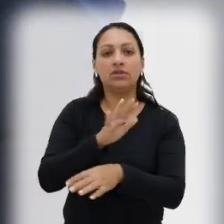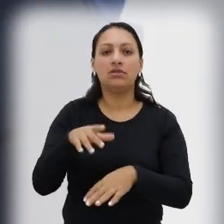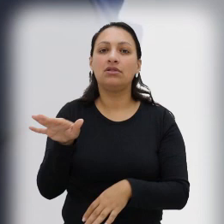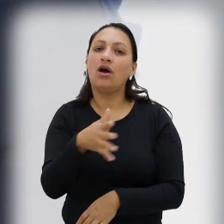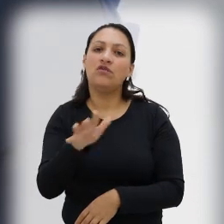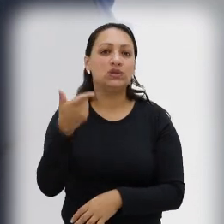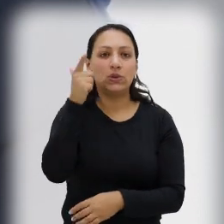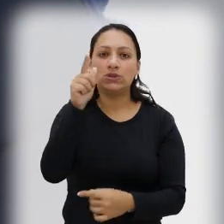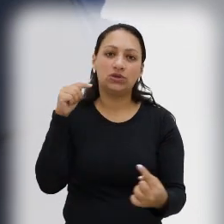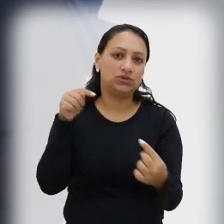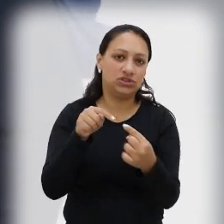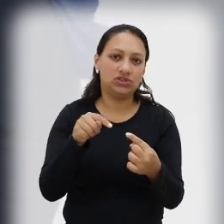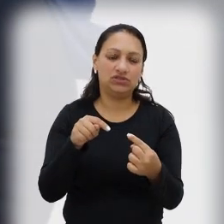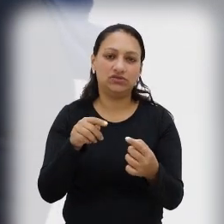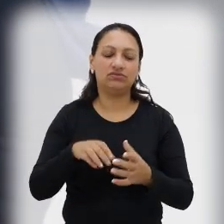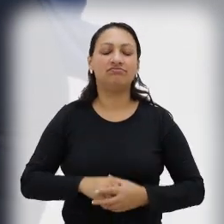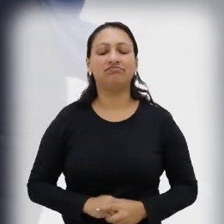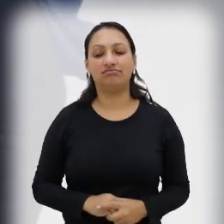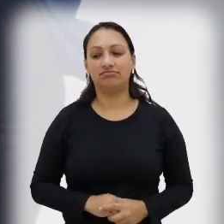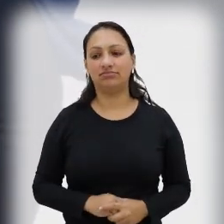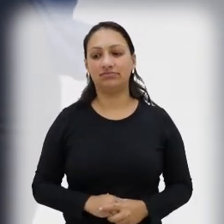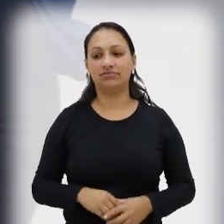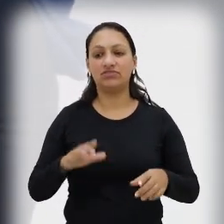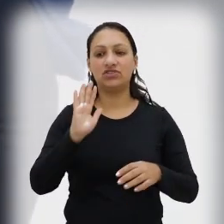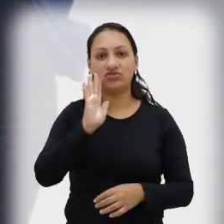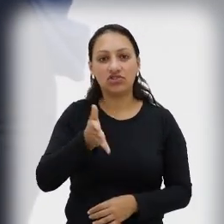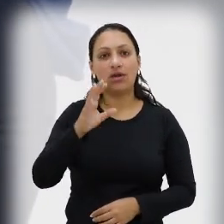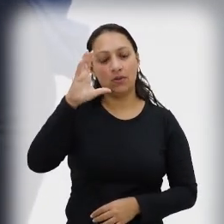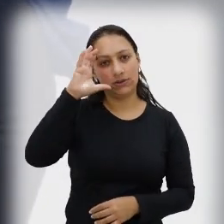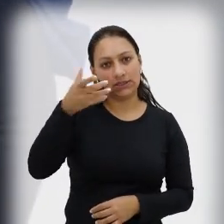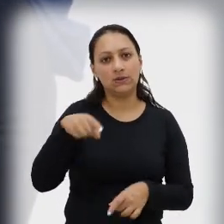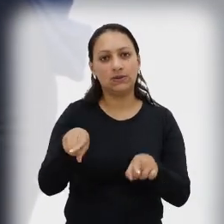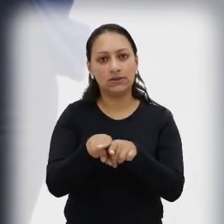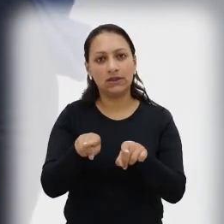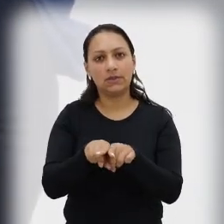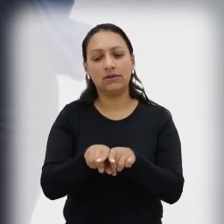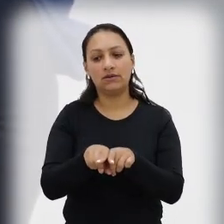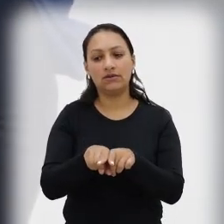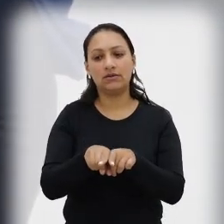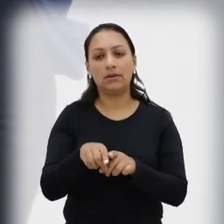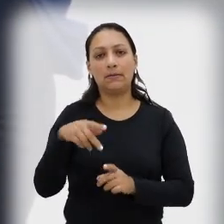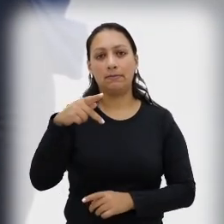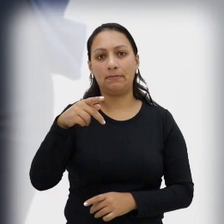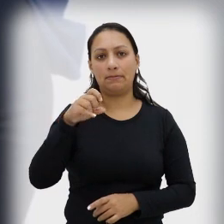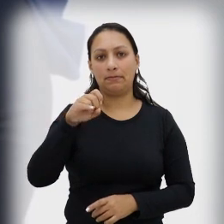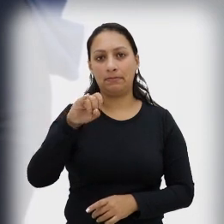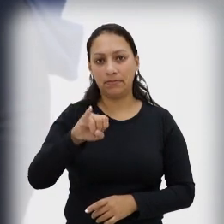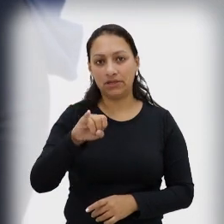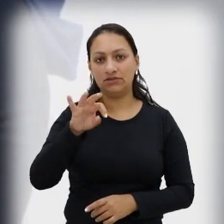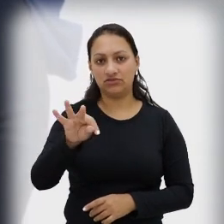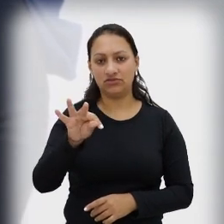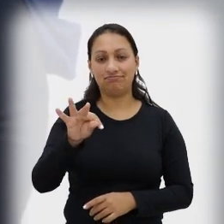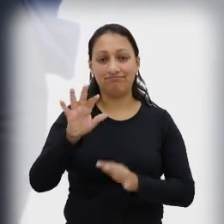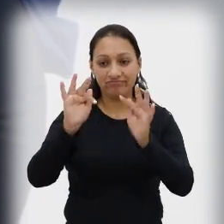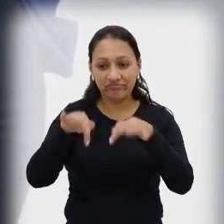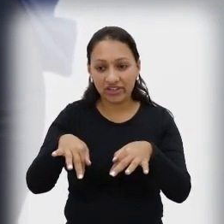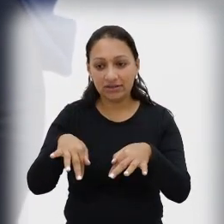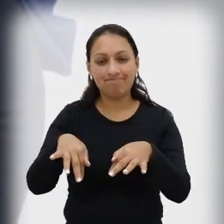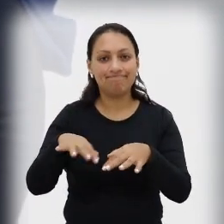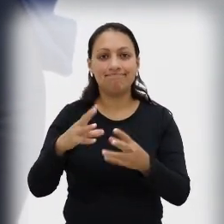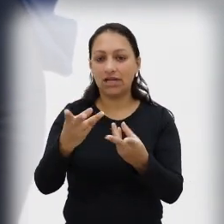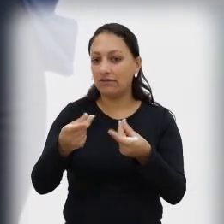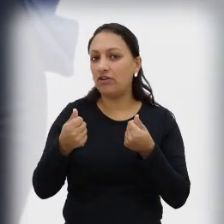o objetivo almejado. E já aconteceu, tá, pessoal? Os pitches finais são maravilhosos, mas às vezes a startup não é